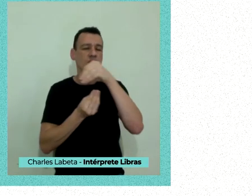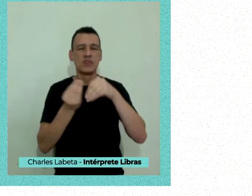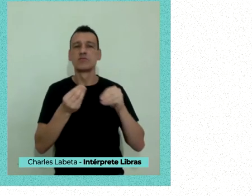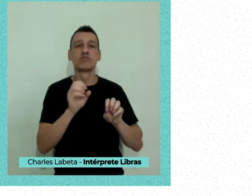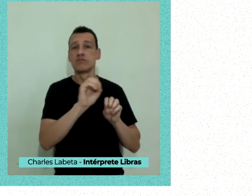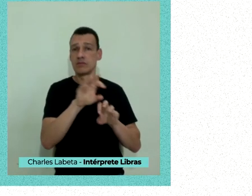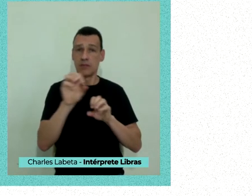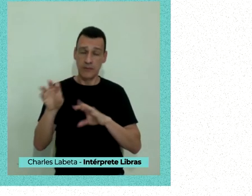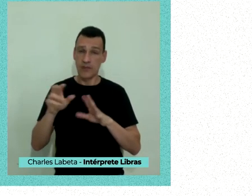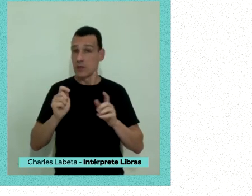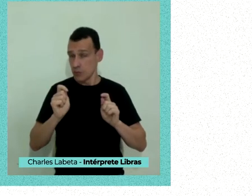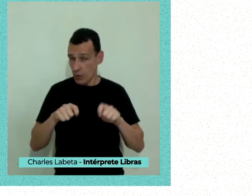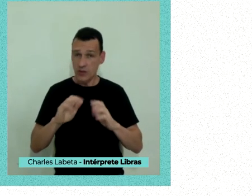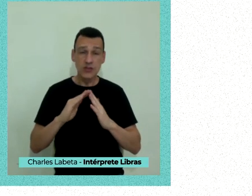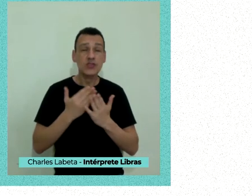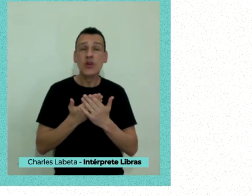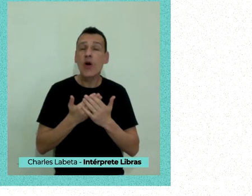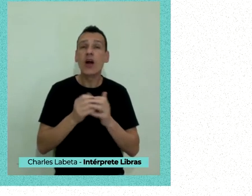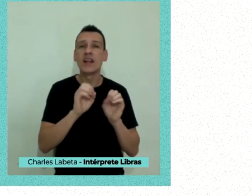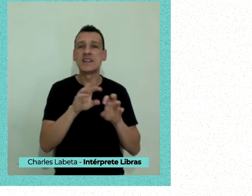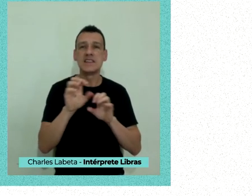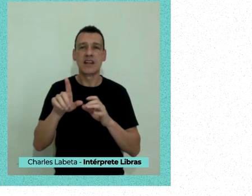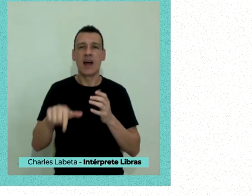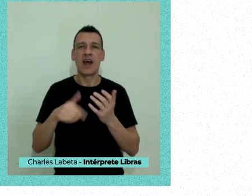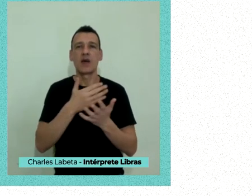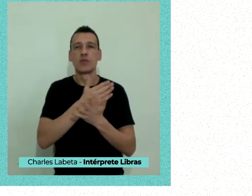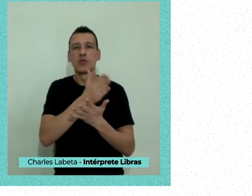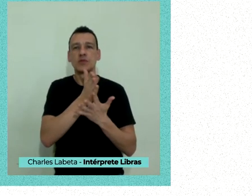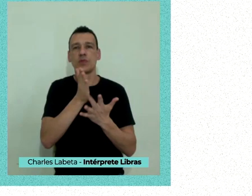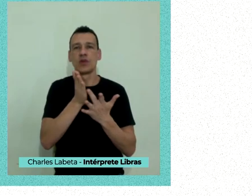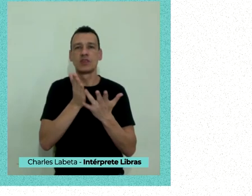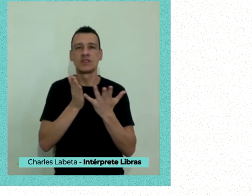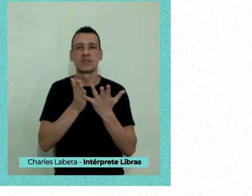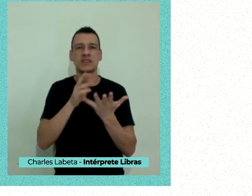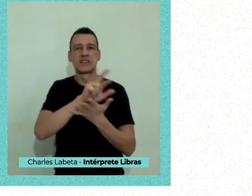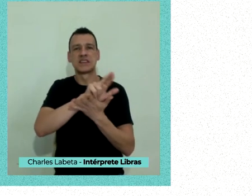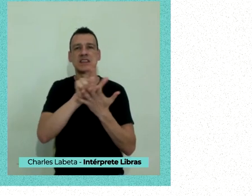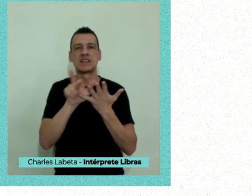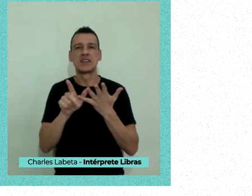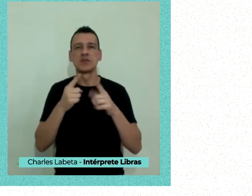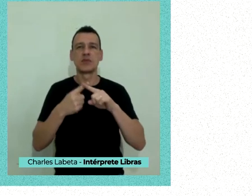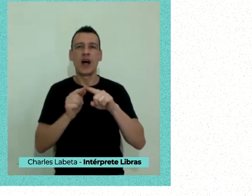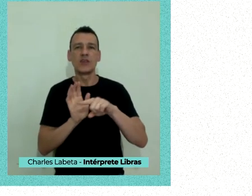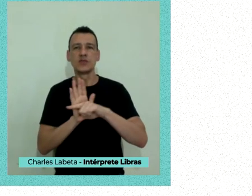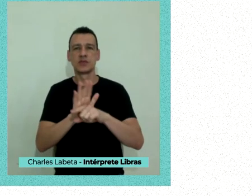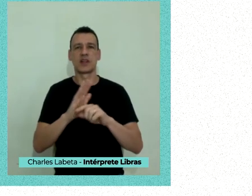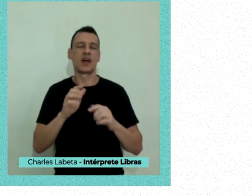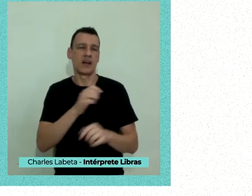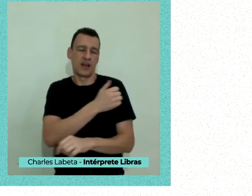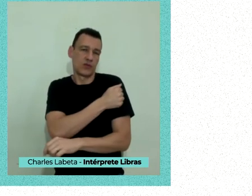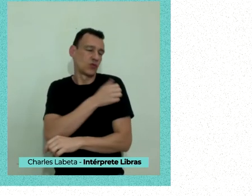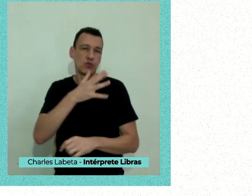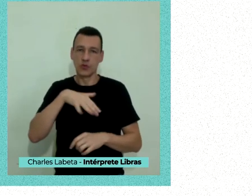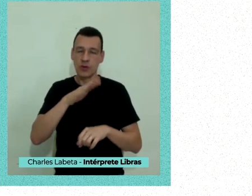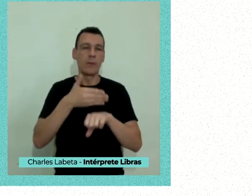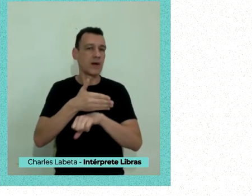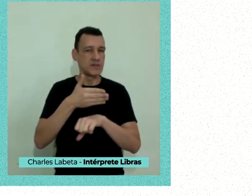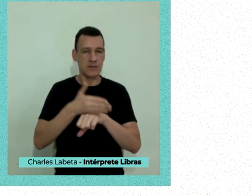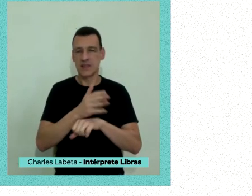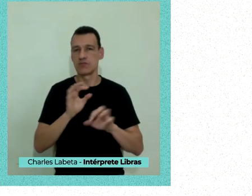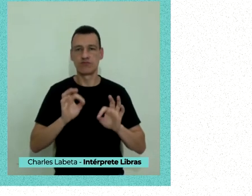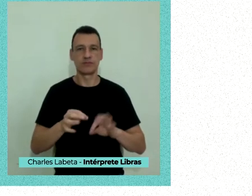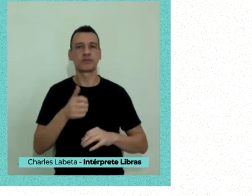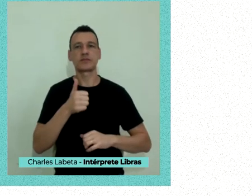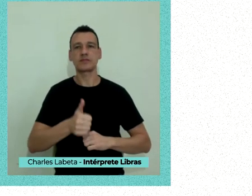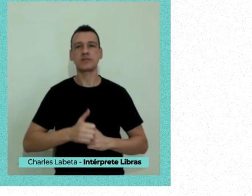múltiplos caminhos para o acesso, a expressão e a participação dos estudantes. O que a gente quer hoje é